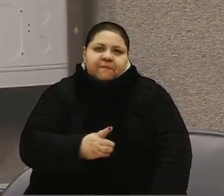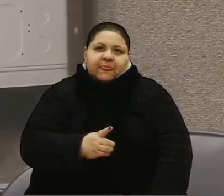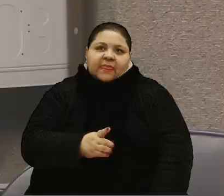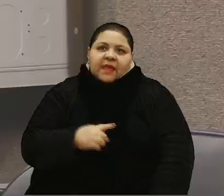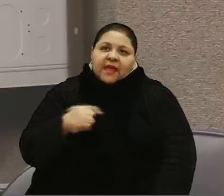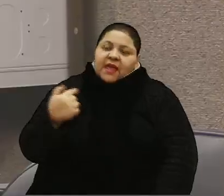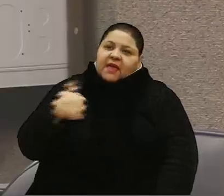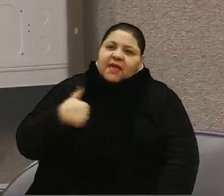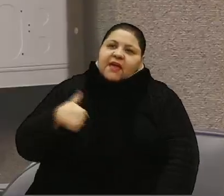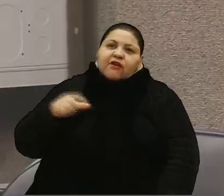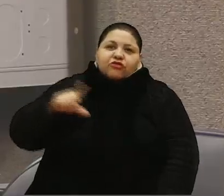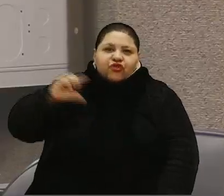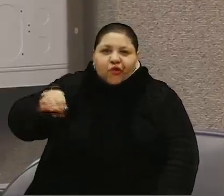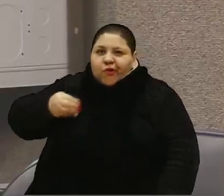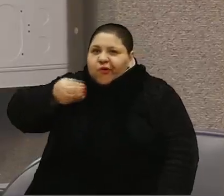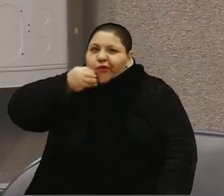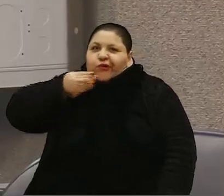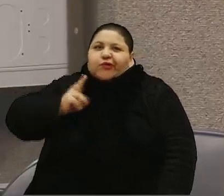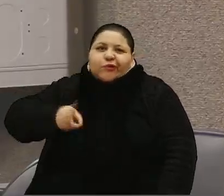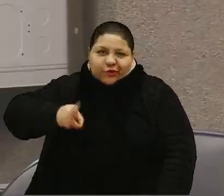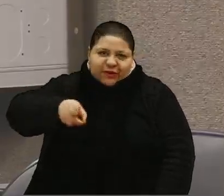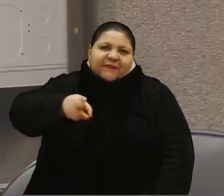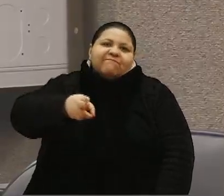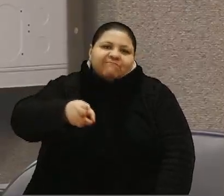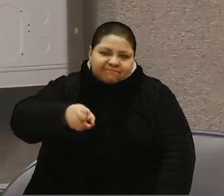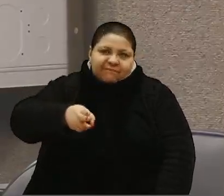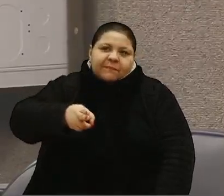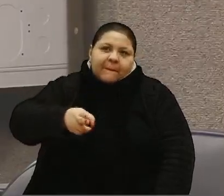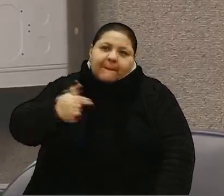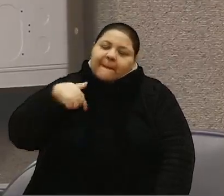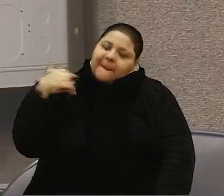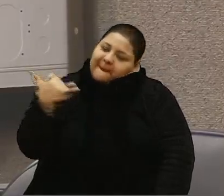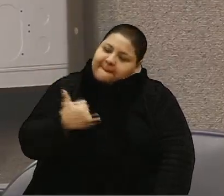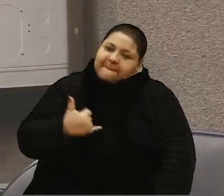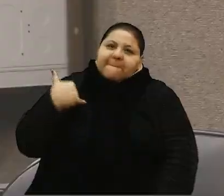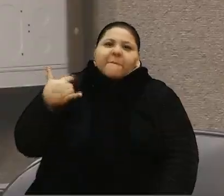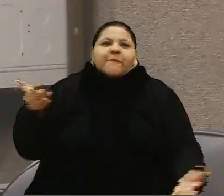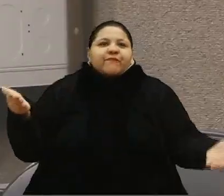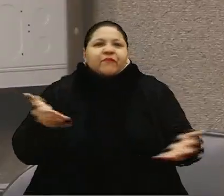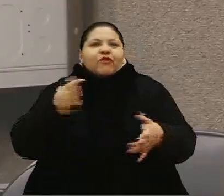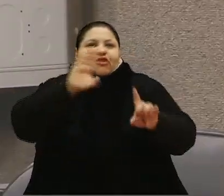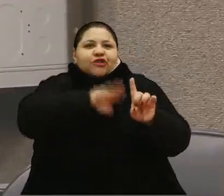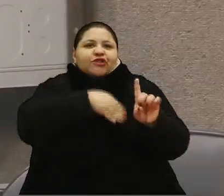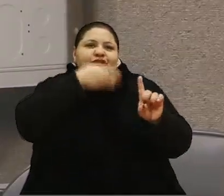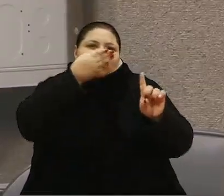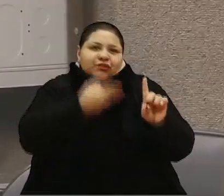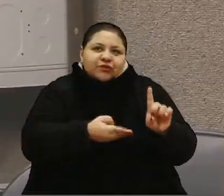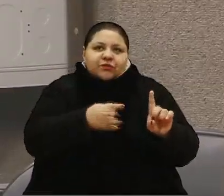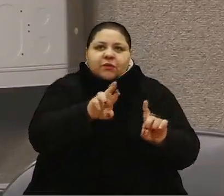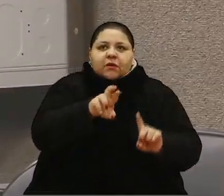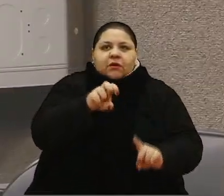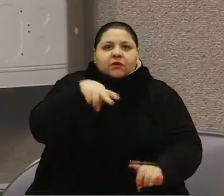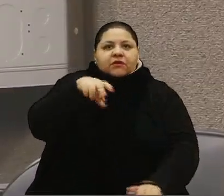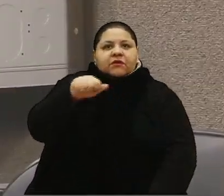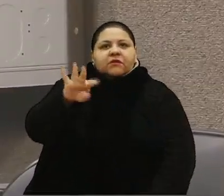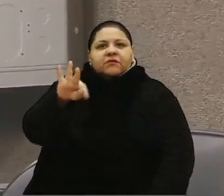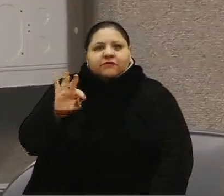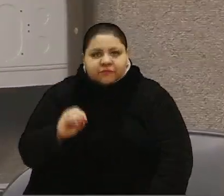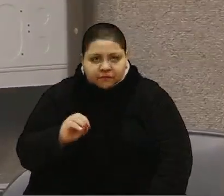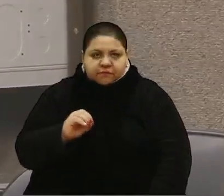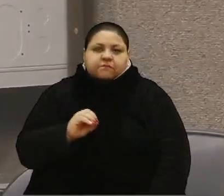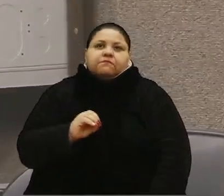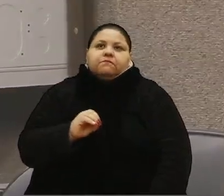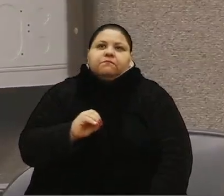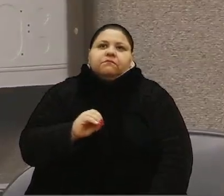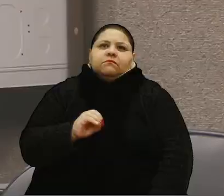E eu tive a oportunidade de dar seguimento. Então, é uma honra estar fazendo essa homenagem ao senhor Renato. Permite uma parte,